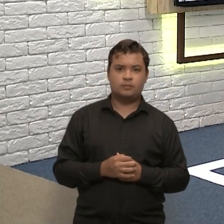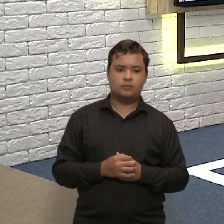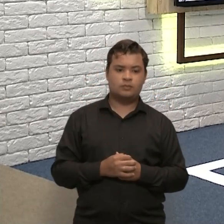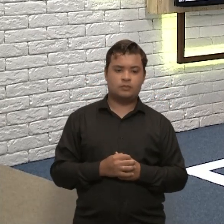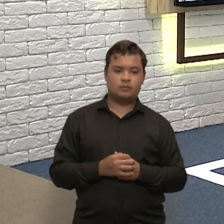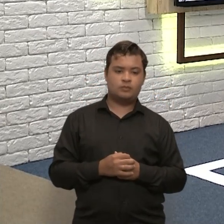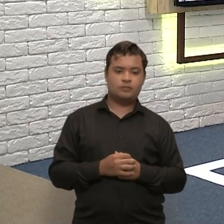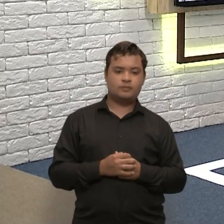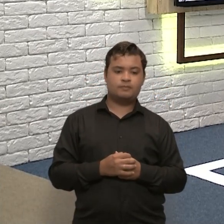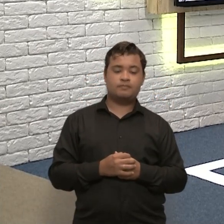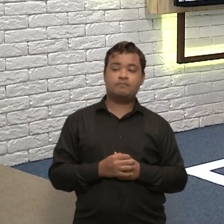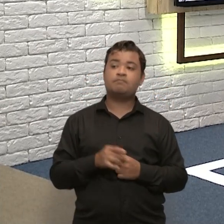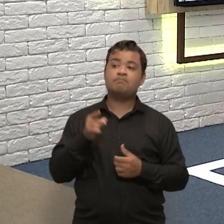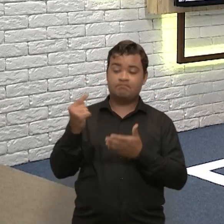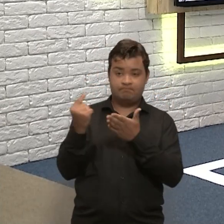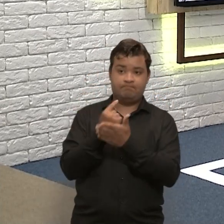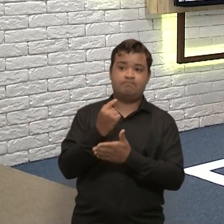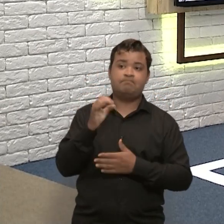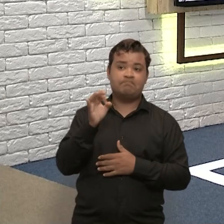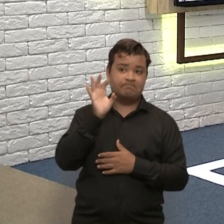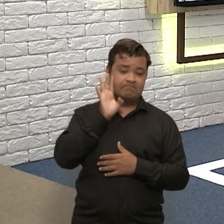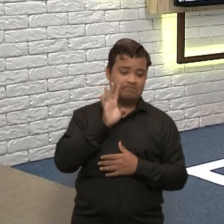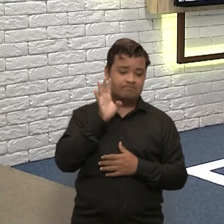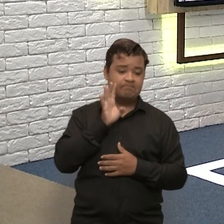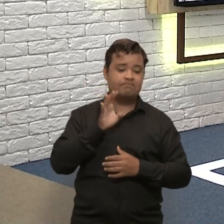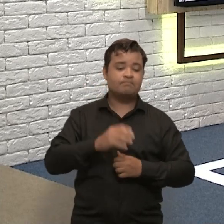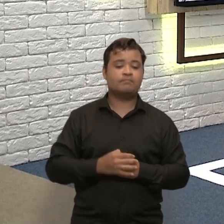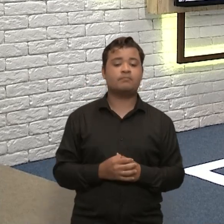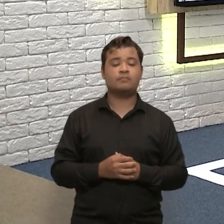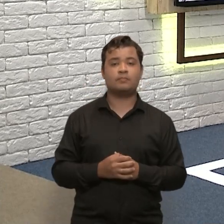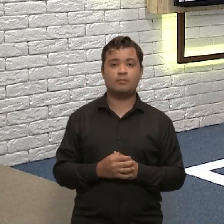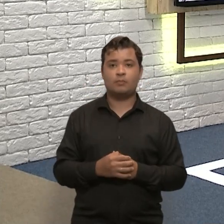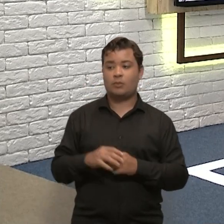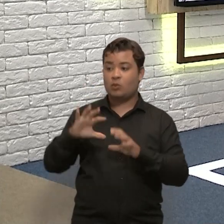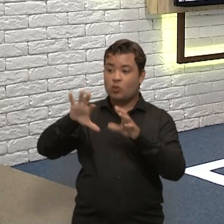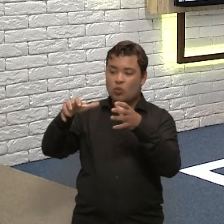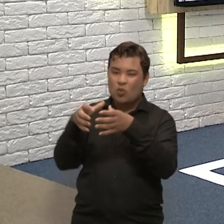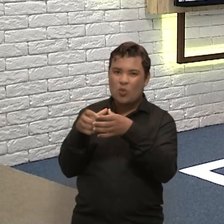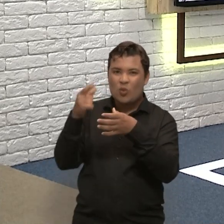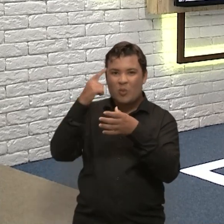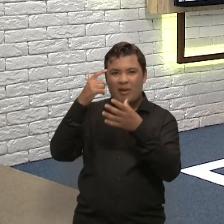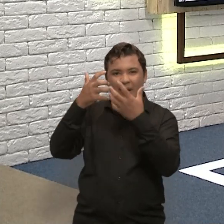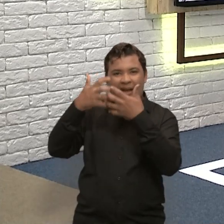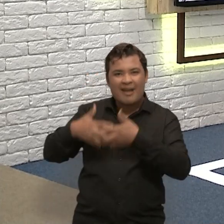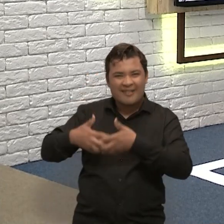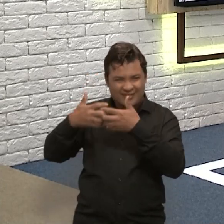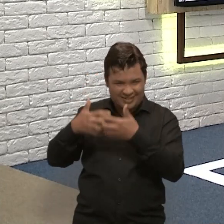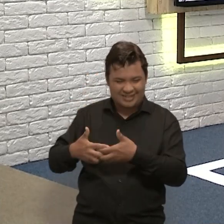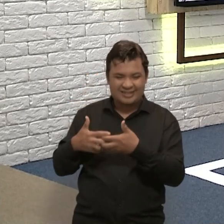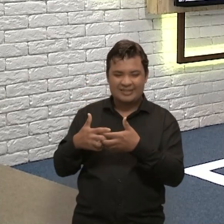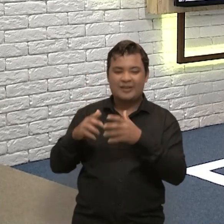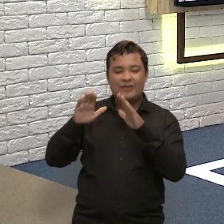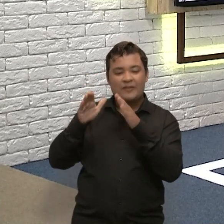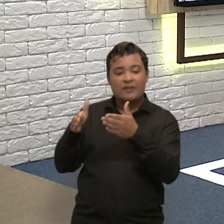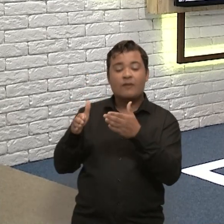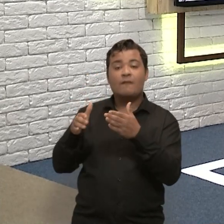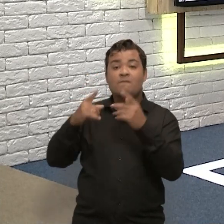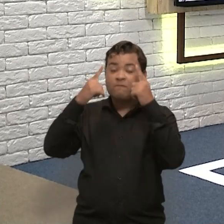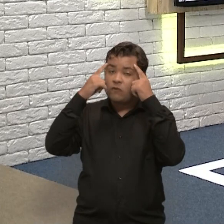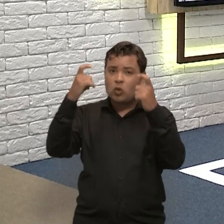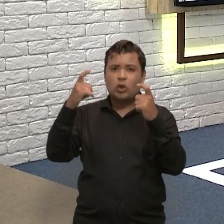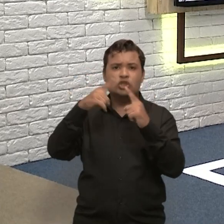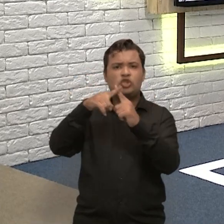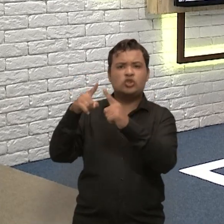Bom, é uma pergunta legal, porque, na verdade, os grupos reflexivos são direcionados às violências em